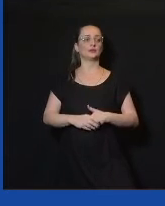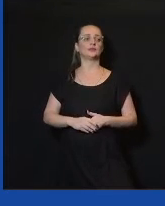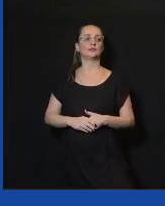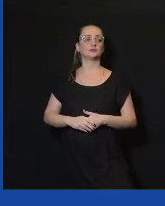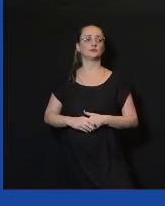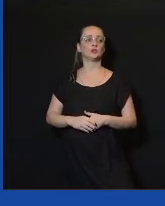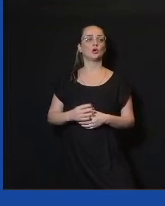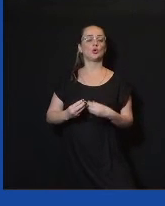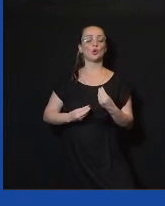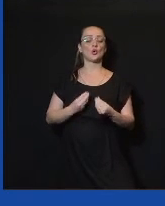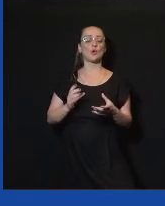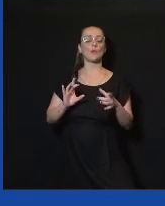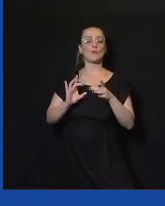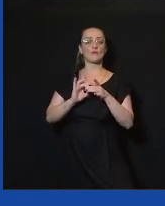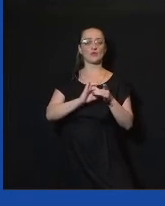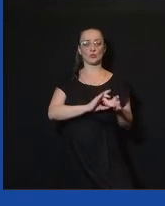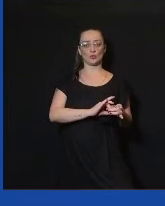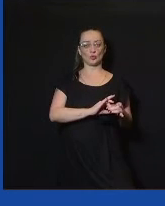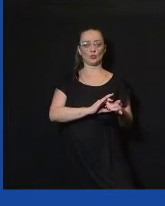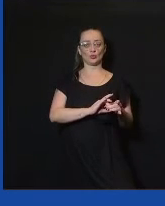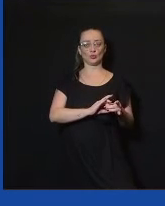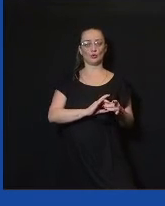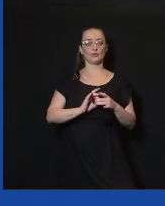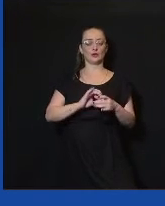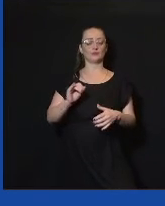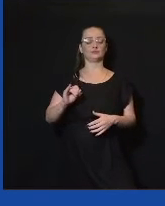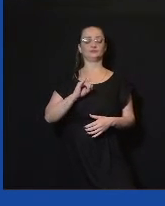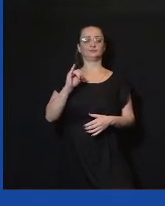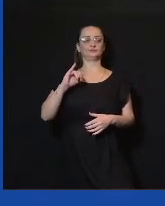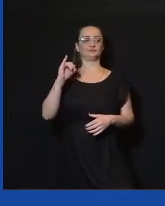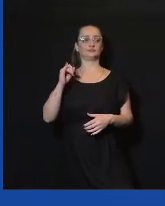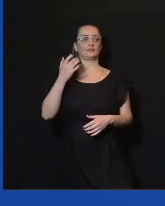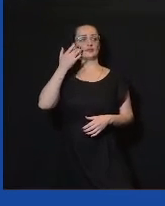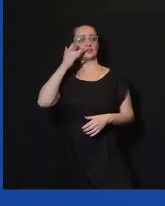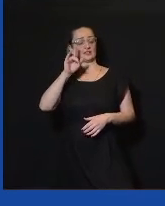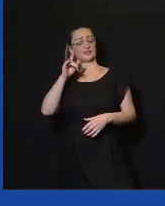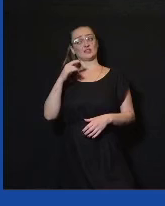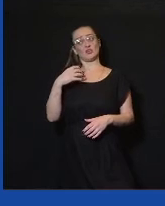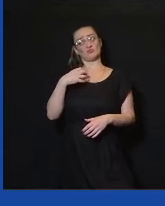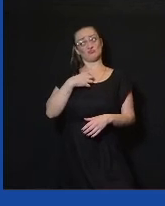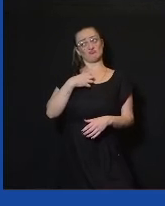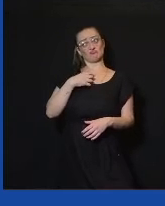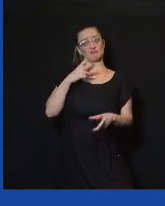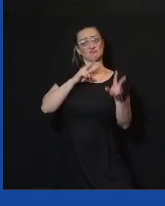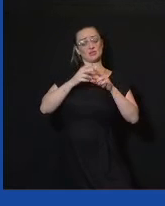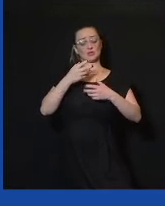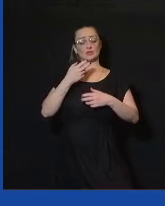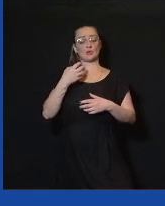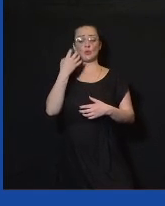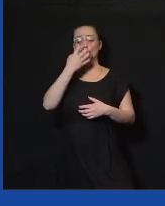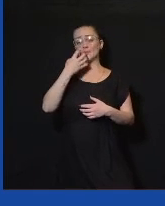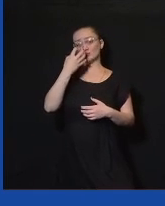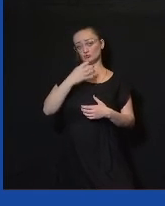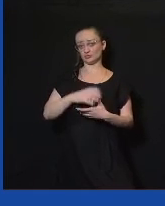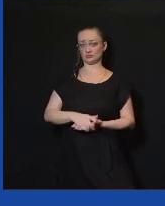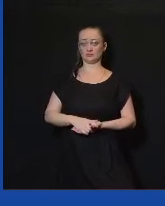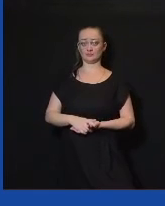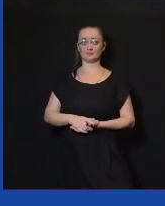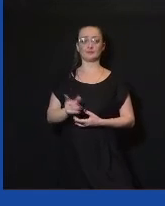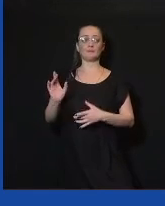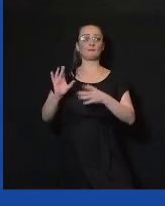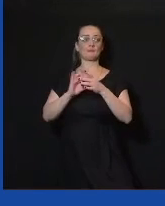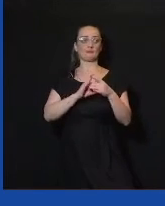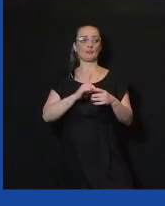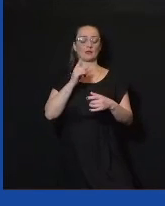de como os vínculos foram importantes. Eu não sei se isso é uma visão romântica também, eu queria ouvir você, mas como esses vínculos, isso que a Renata mencionou,